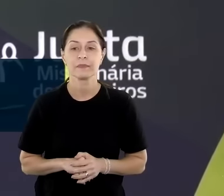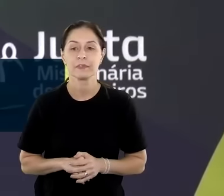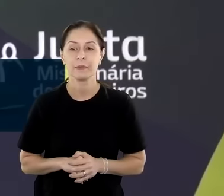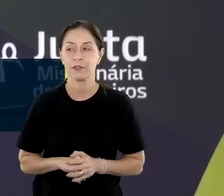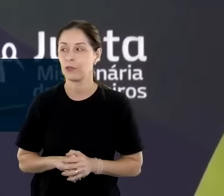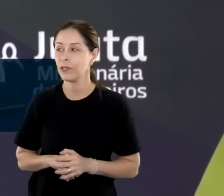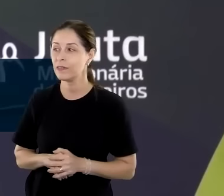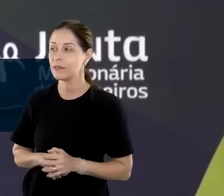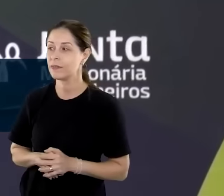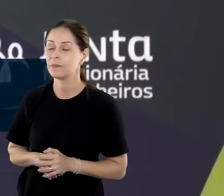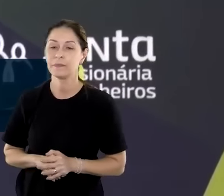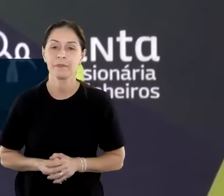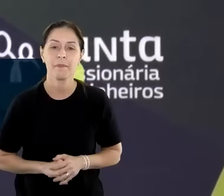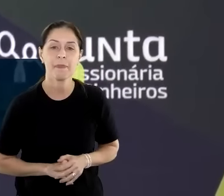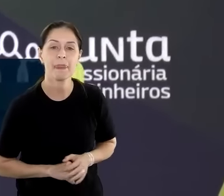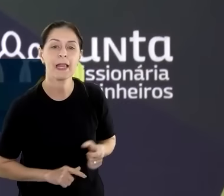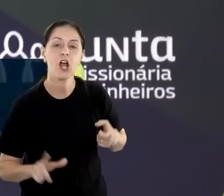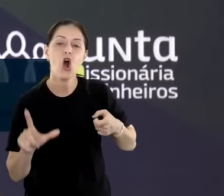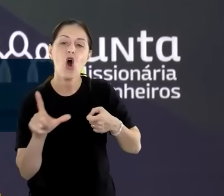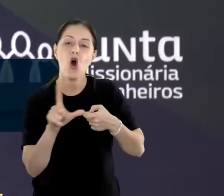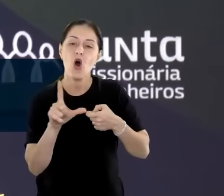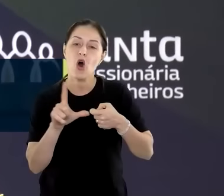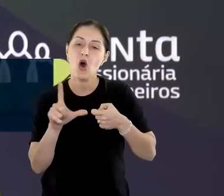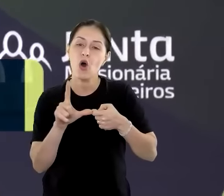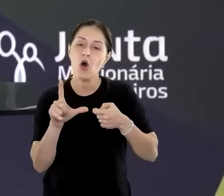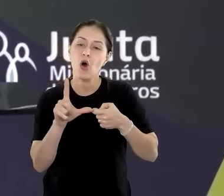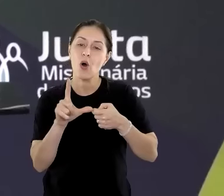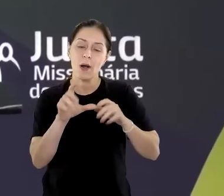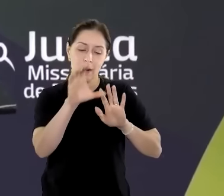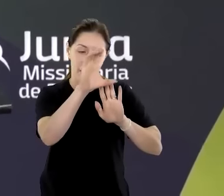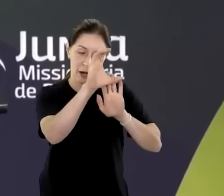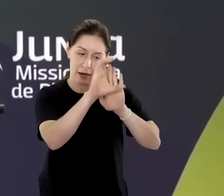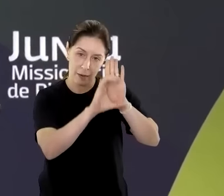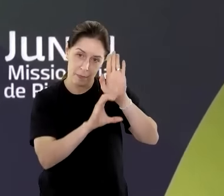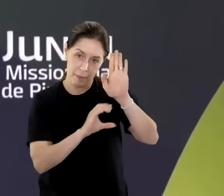conforme o registro de Lucas, capítulo 12.